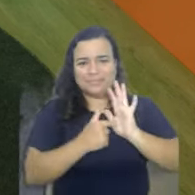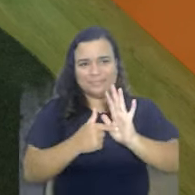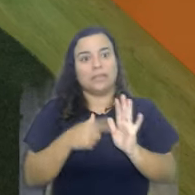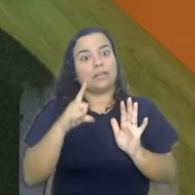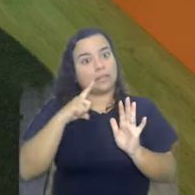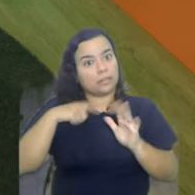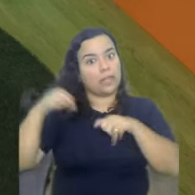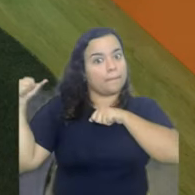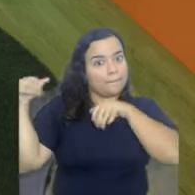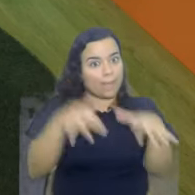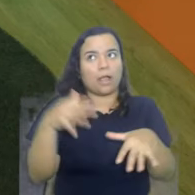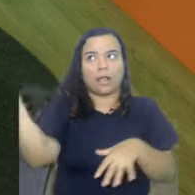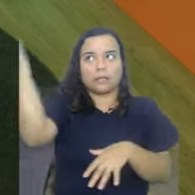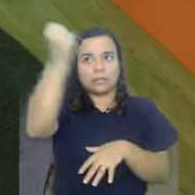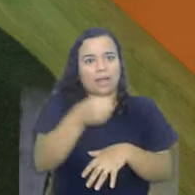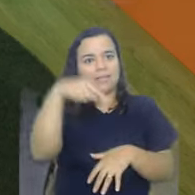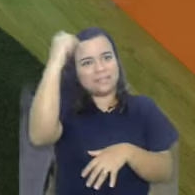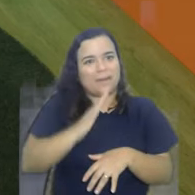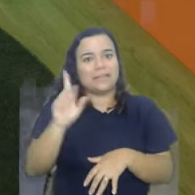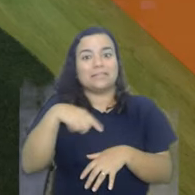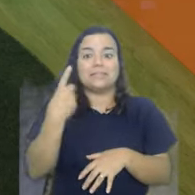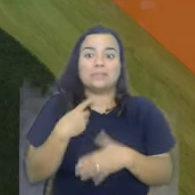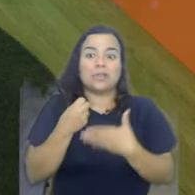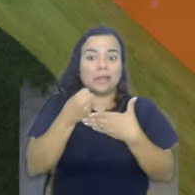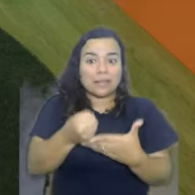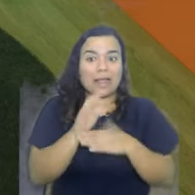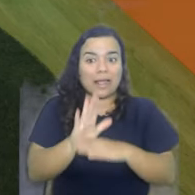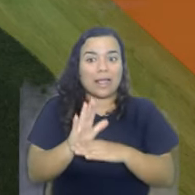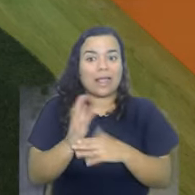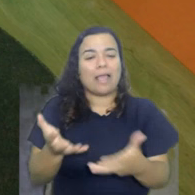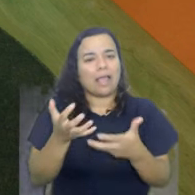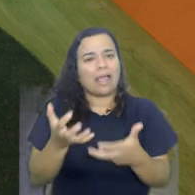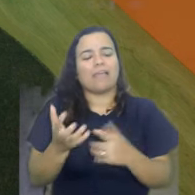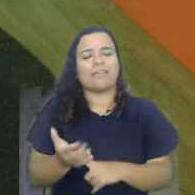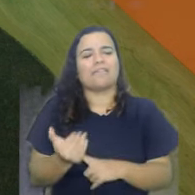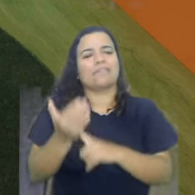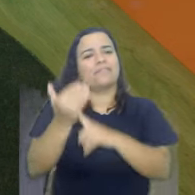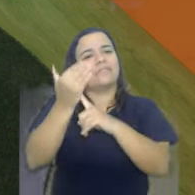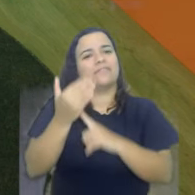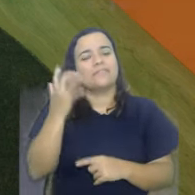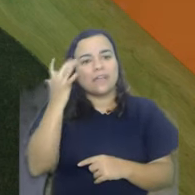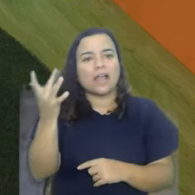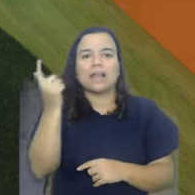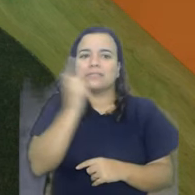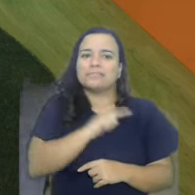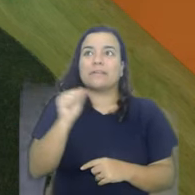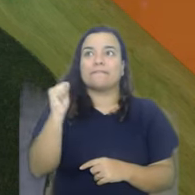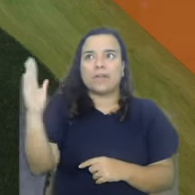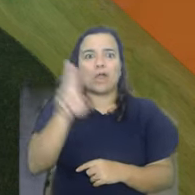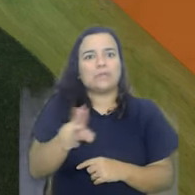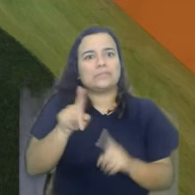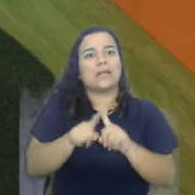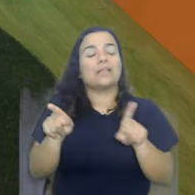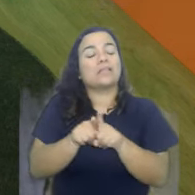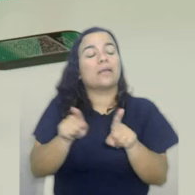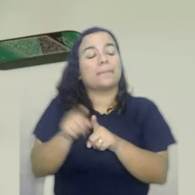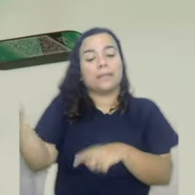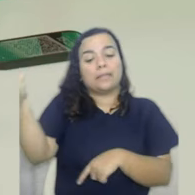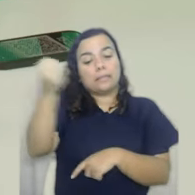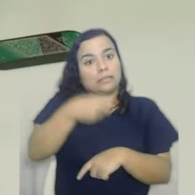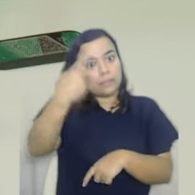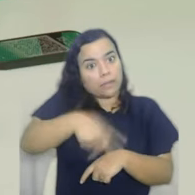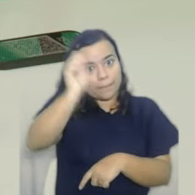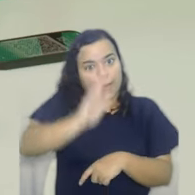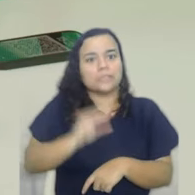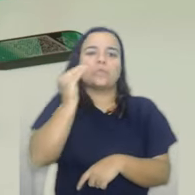Brasil e a gente quer trazer essa facilidade de tecnologia que vem de fora mas a gente tentar nacionalizar o máximo possível e